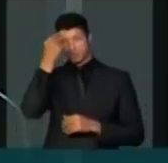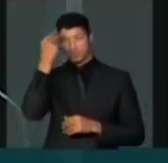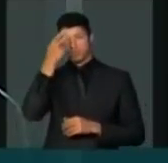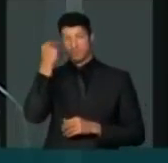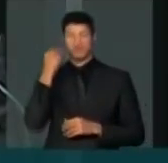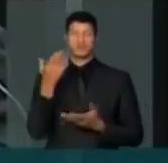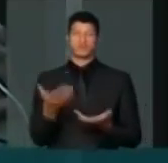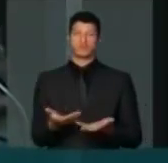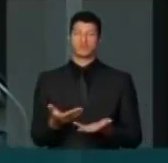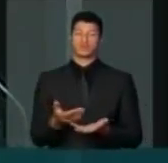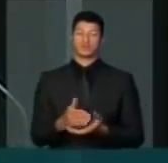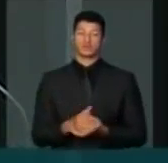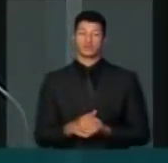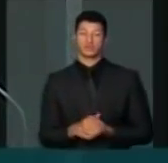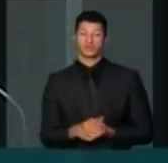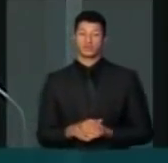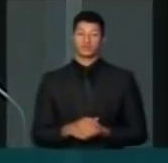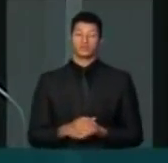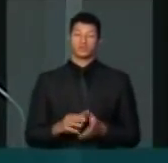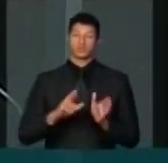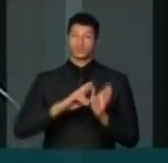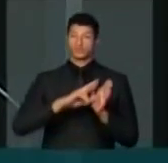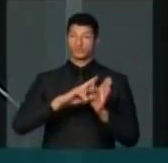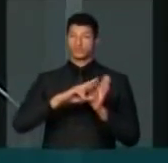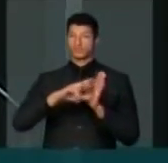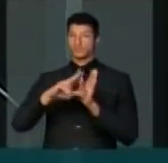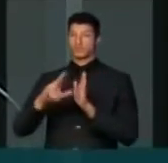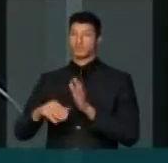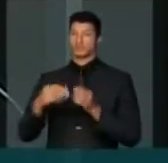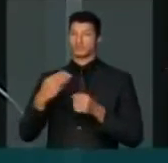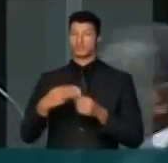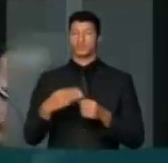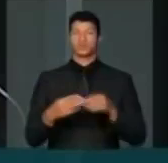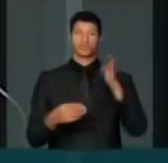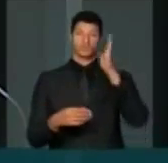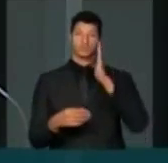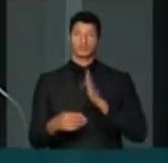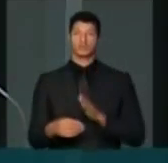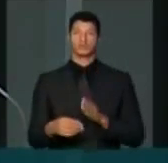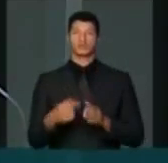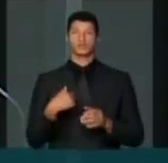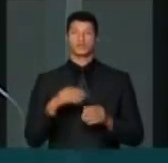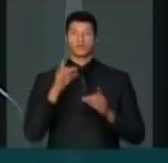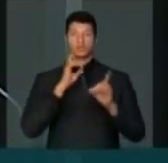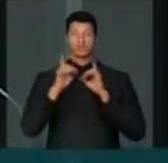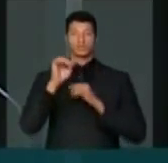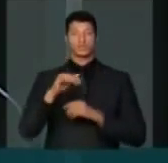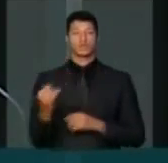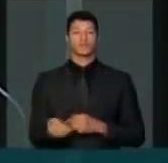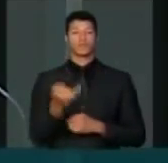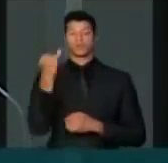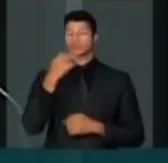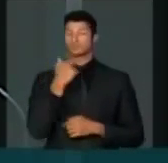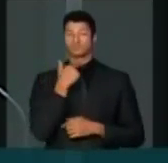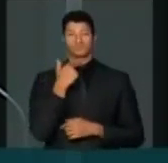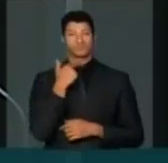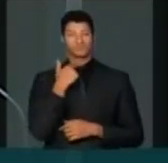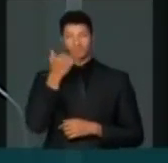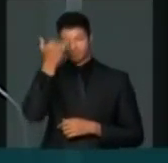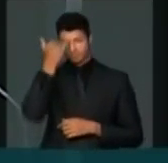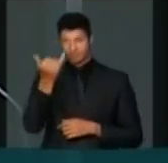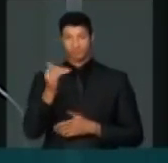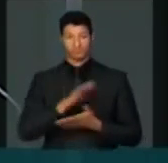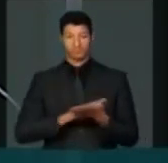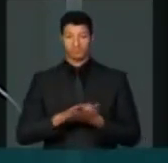prefeituras de vários municípios brasileiros. Esse debate é importante, não se pode